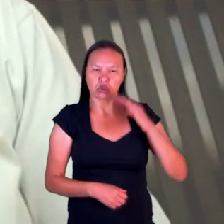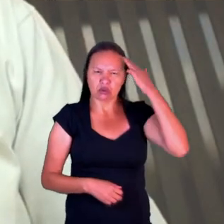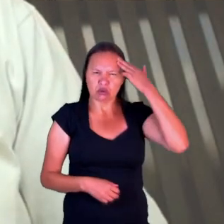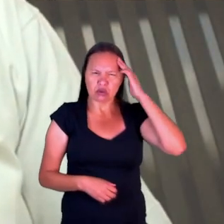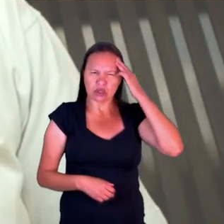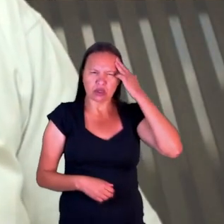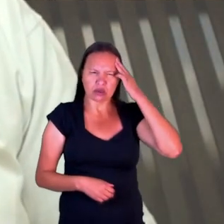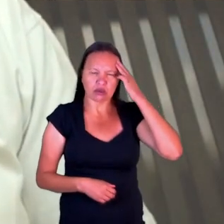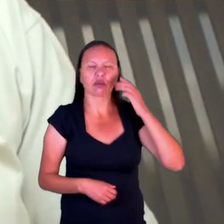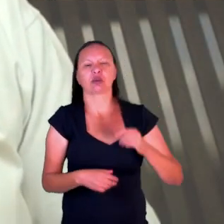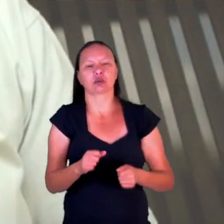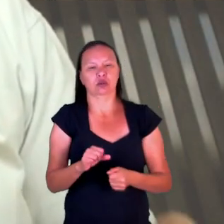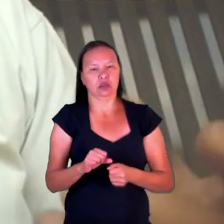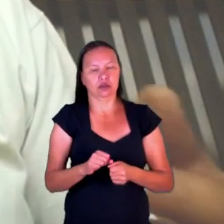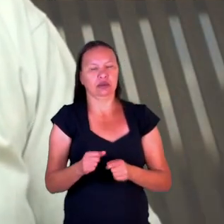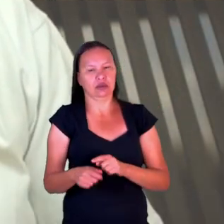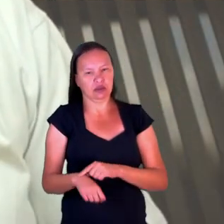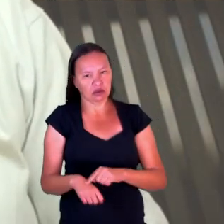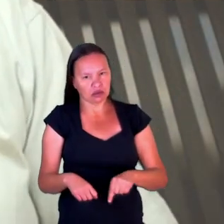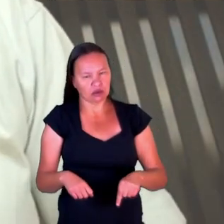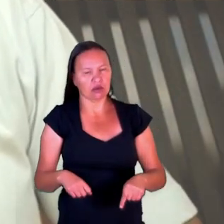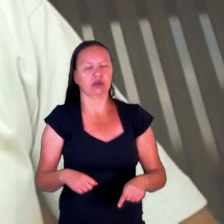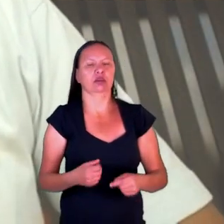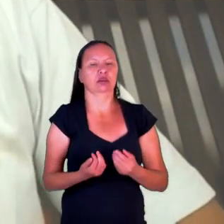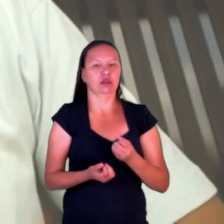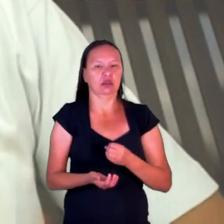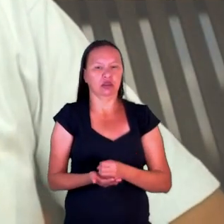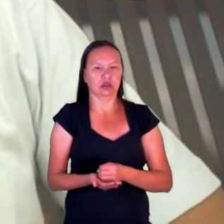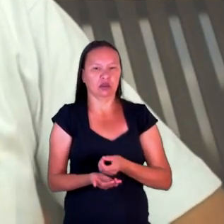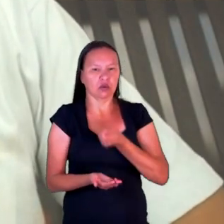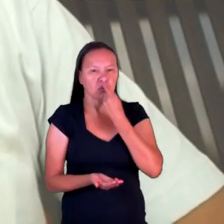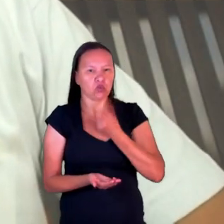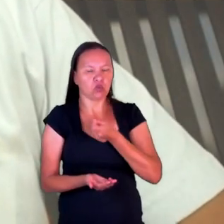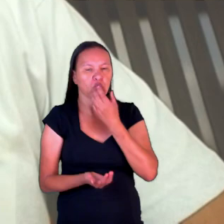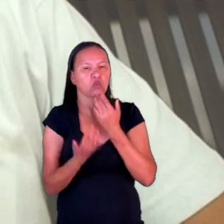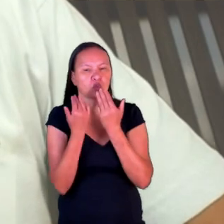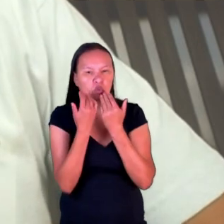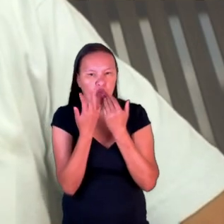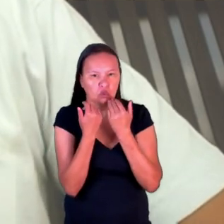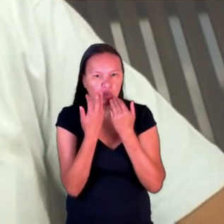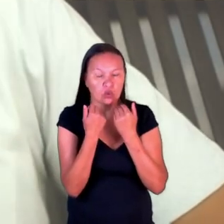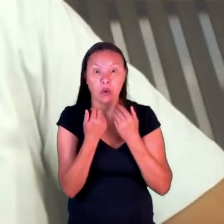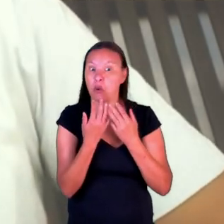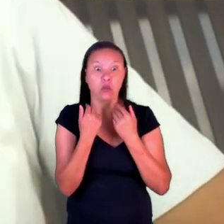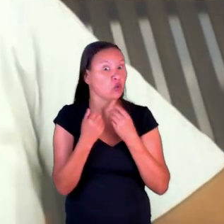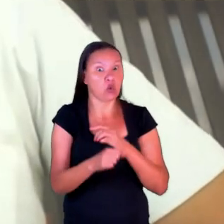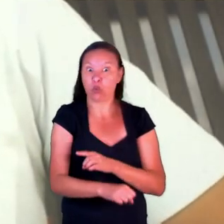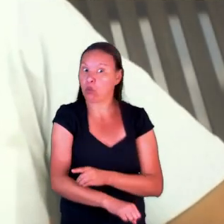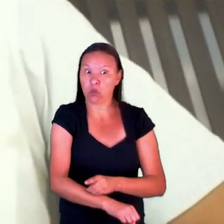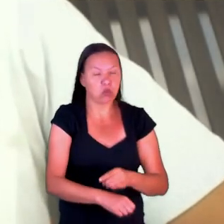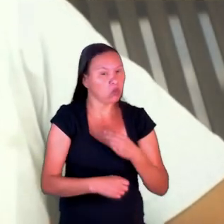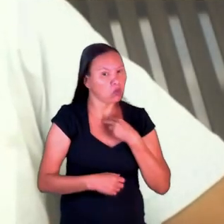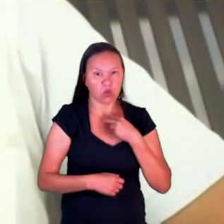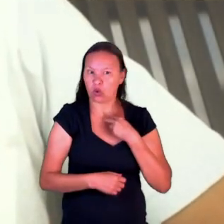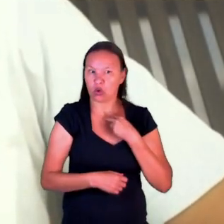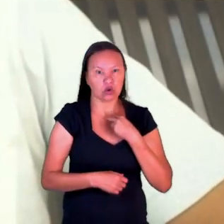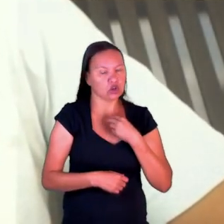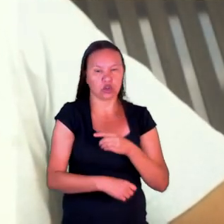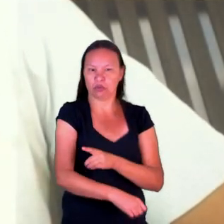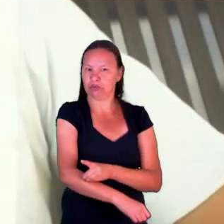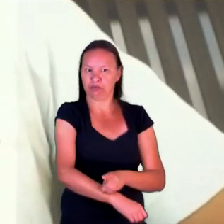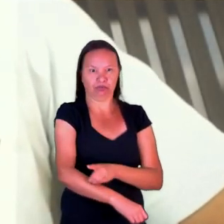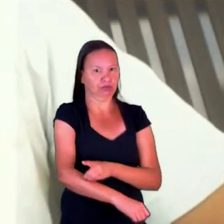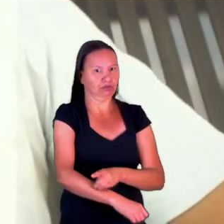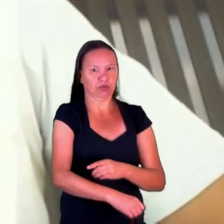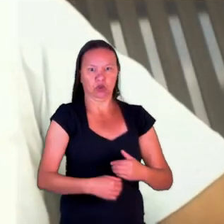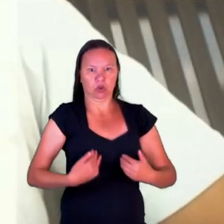disso né Eh fazendo uso de de de de alimentos que que que não condizia com a com as suas necessidades com as necessidad do seu